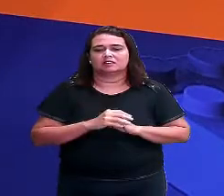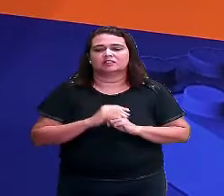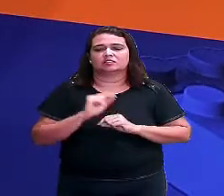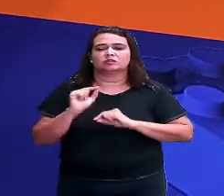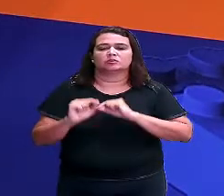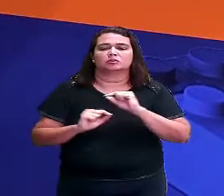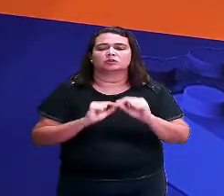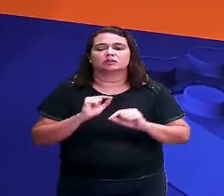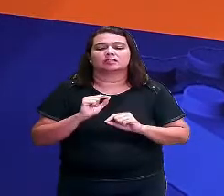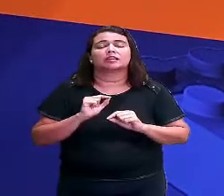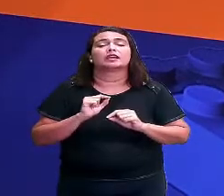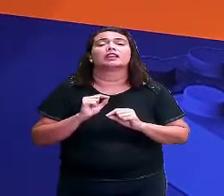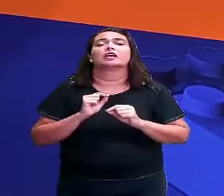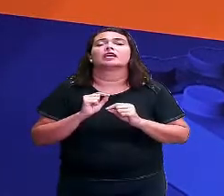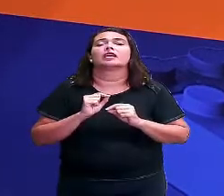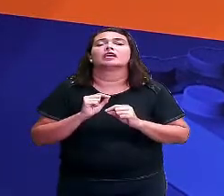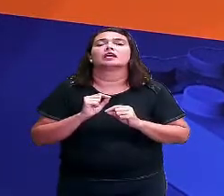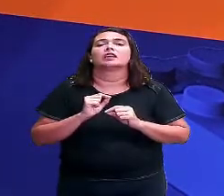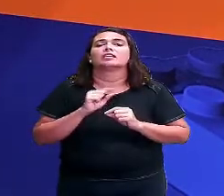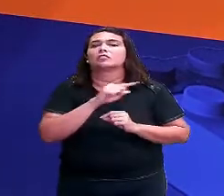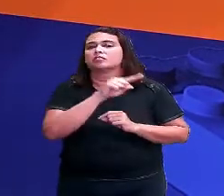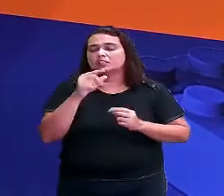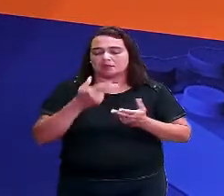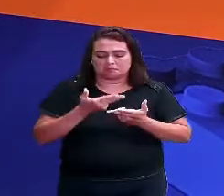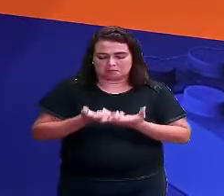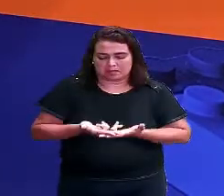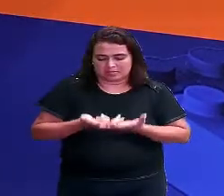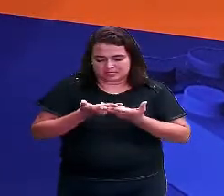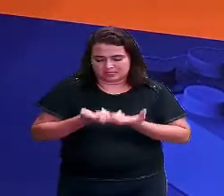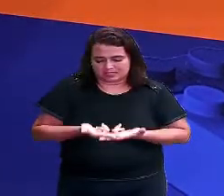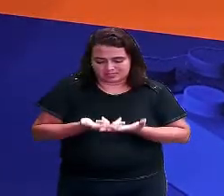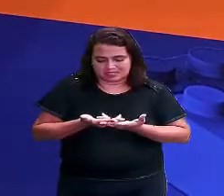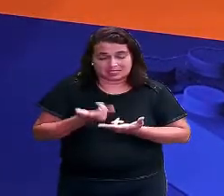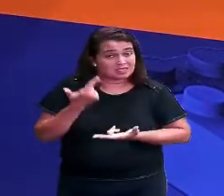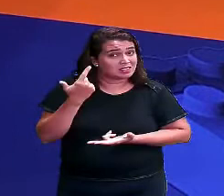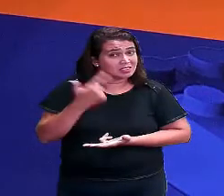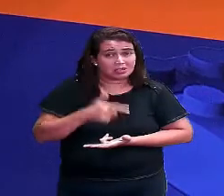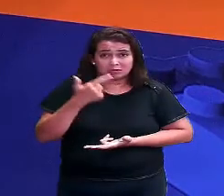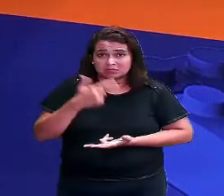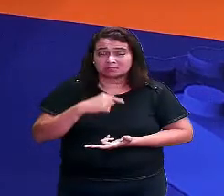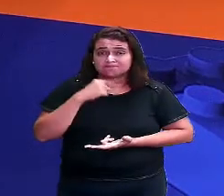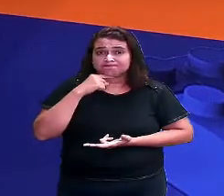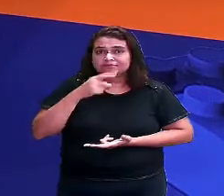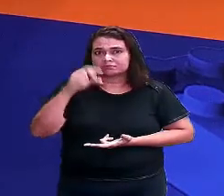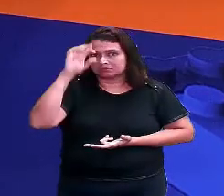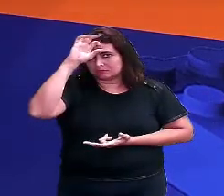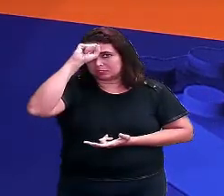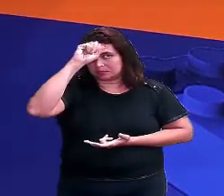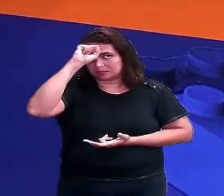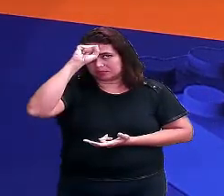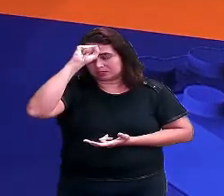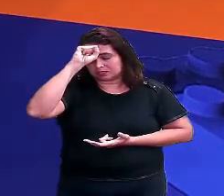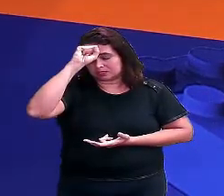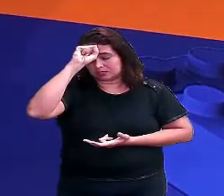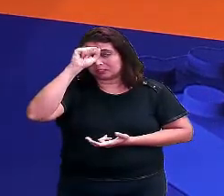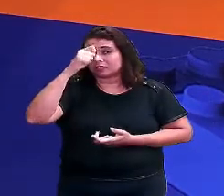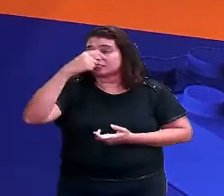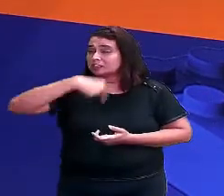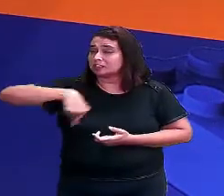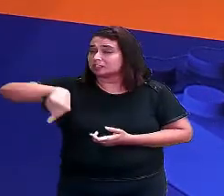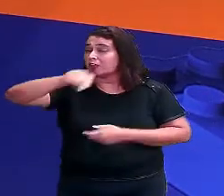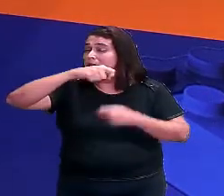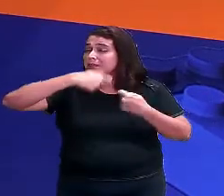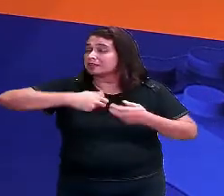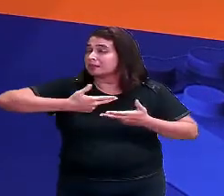lugar para a sabedoria onde não há paciência. Então, que sejamos pacientes e